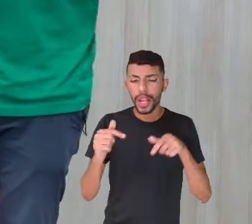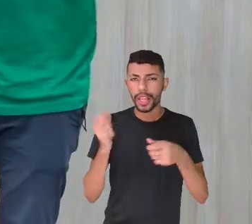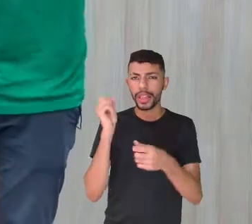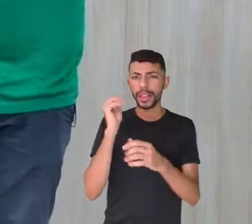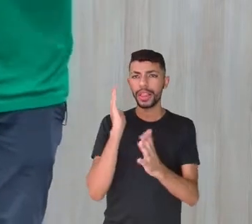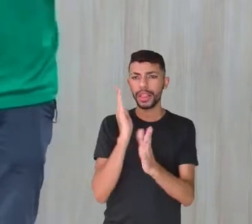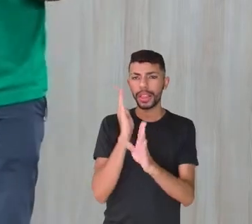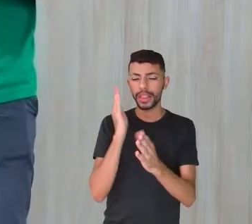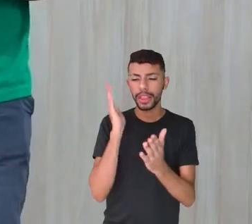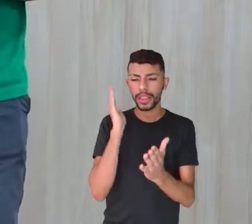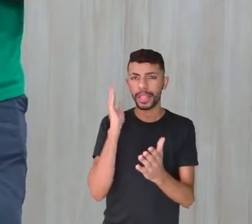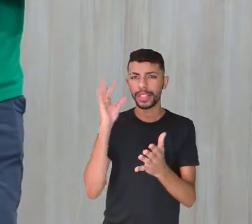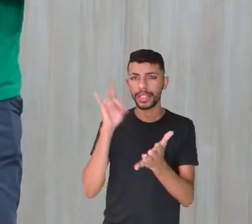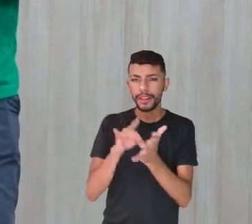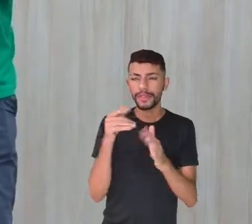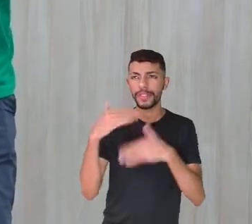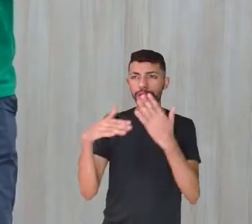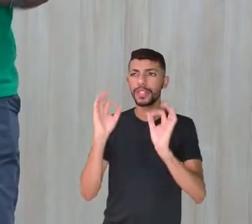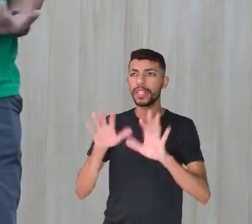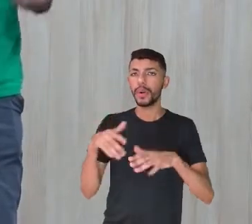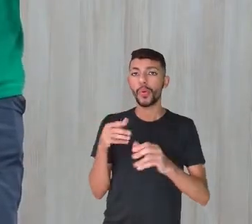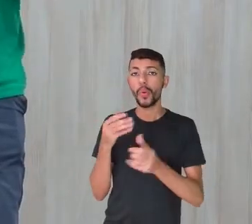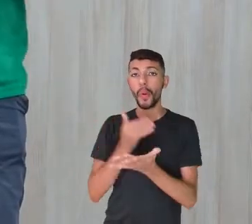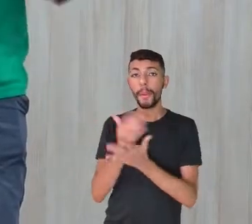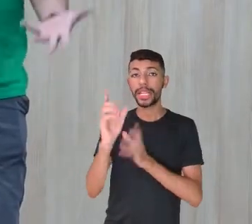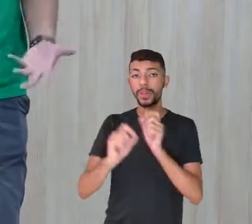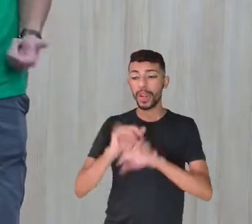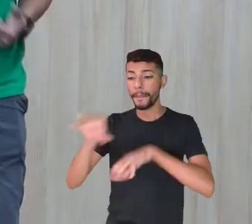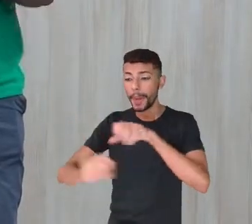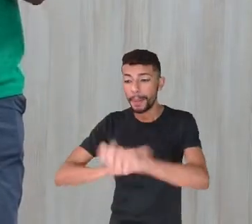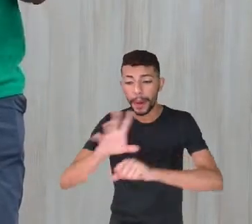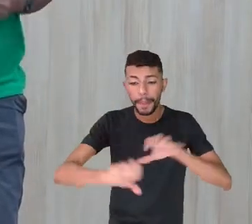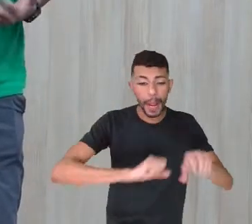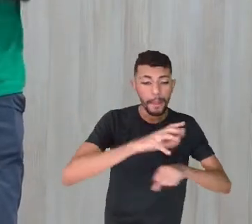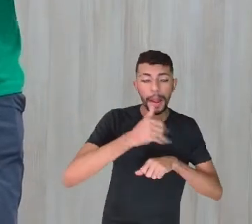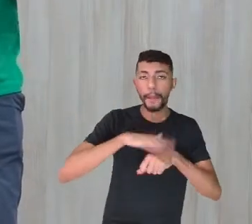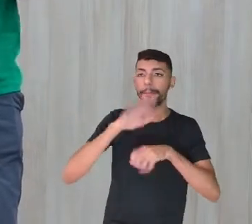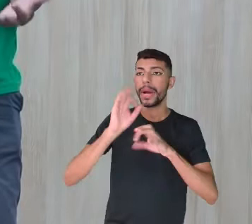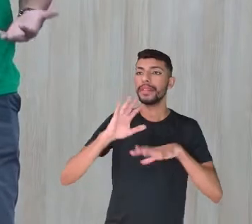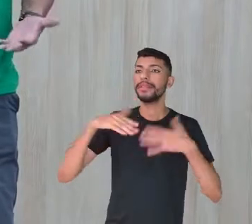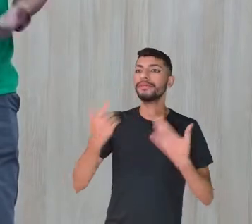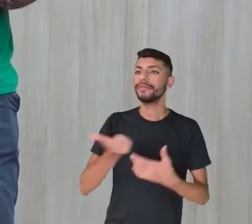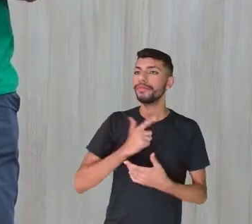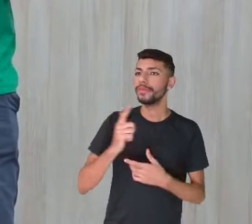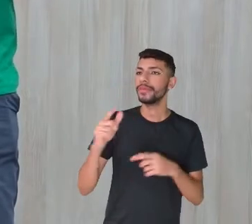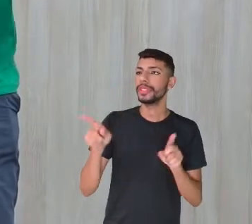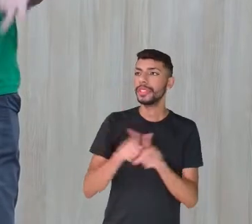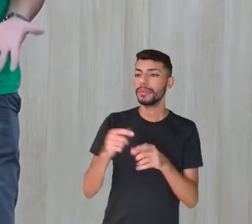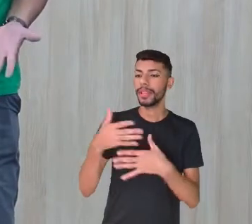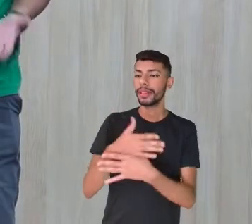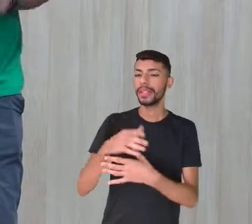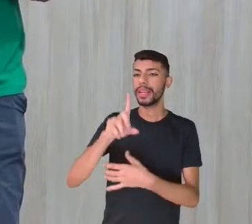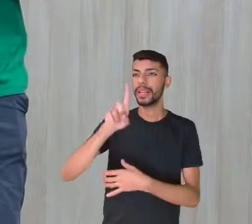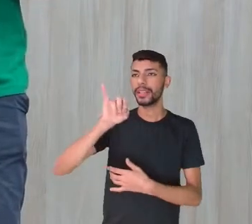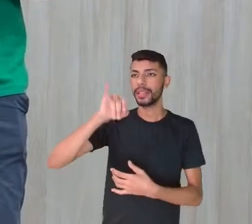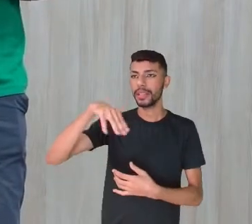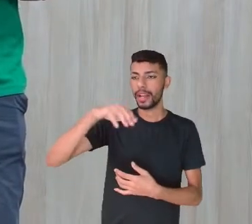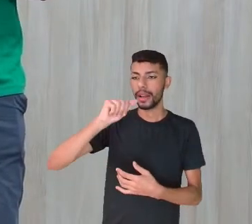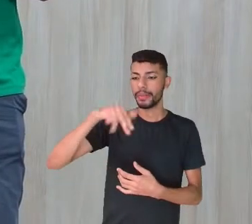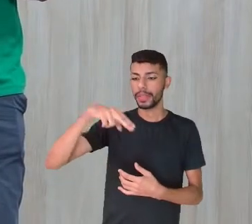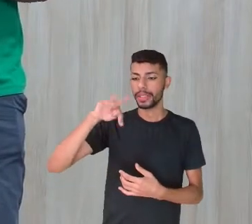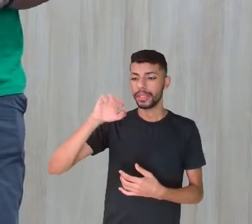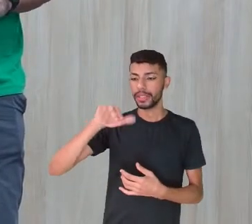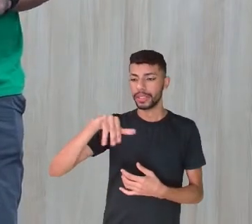região, vamos ver ali aquele rio, o que é que tem. Então, acha-se diamantes, a gente tem a cidade de Diamantina também, Minas Gerais, famosa,